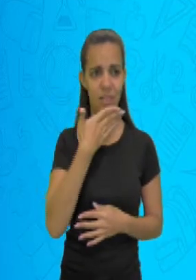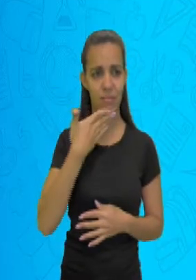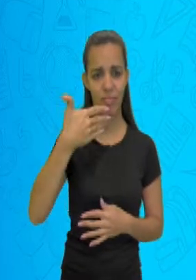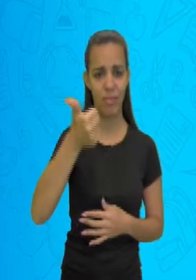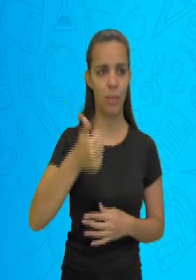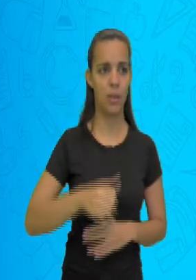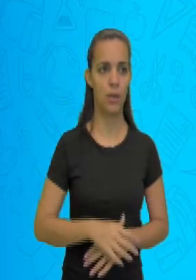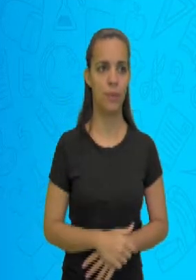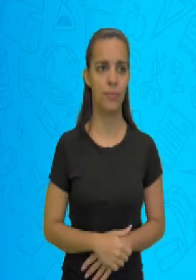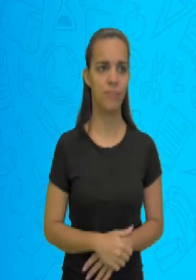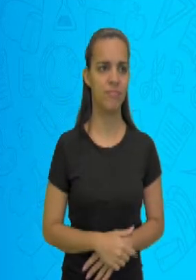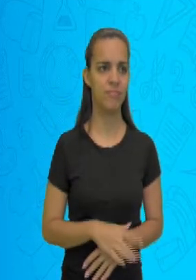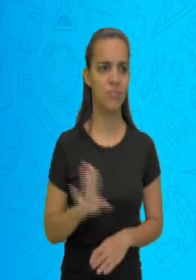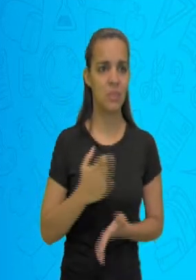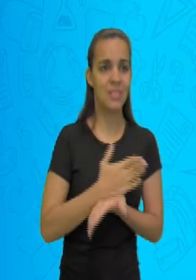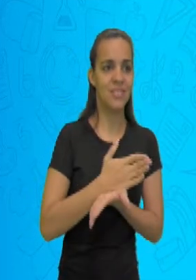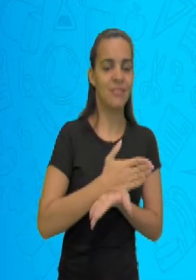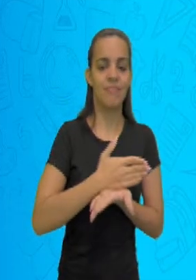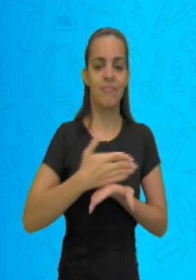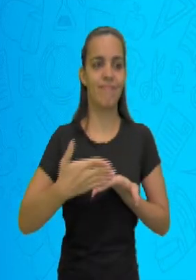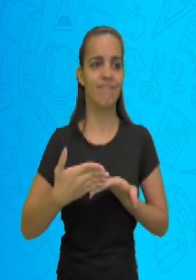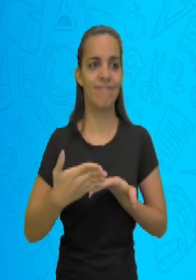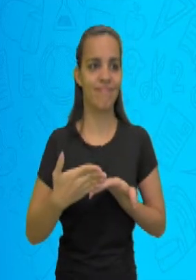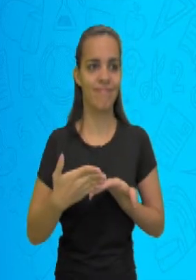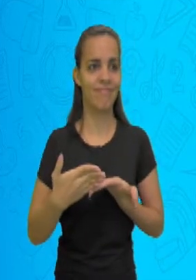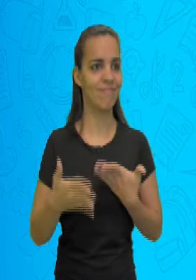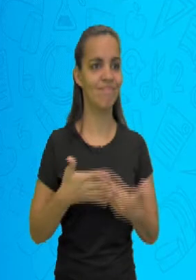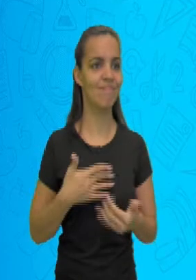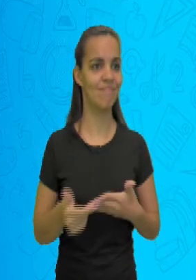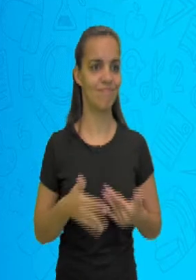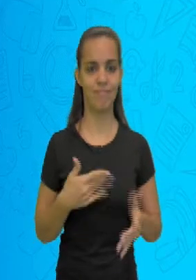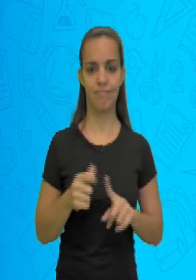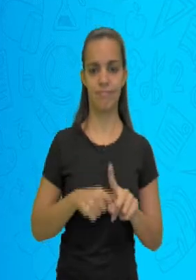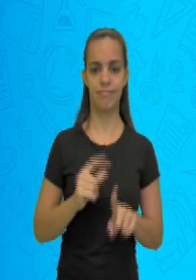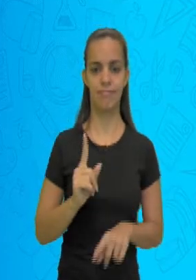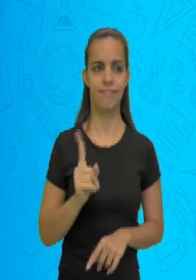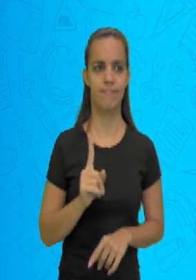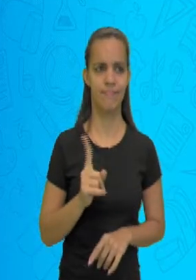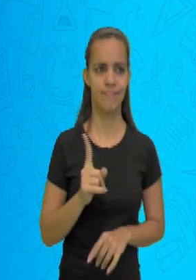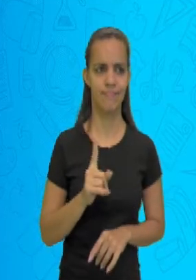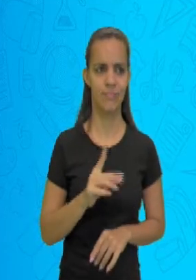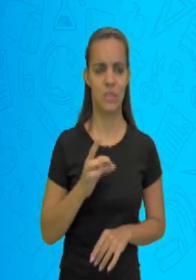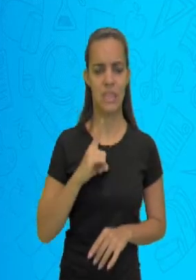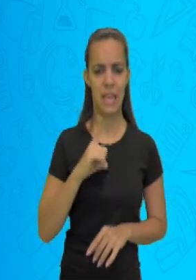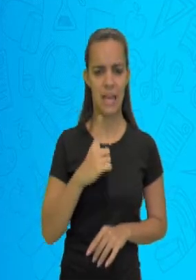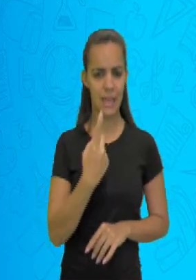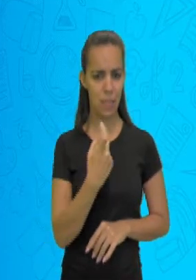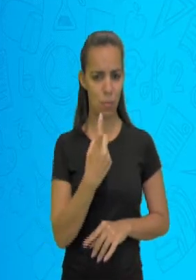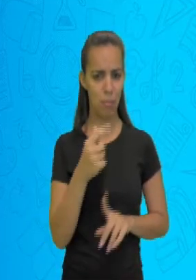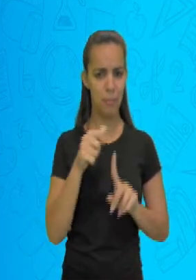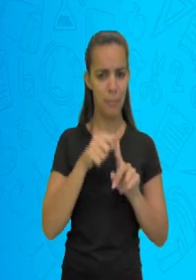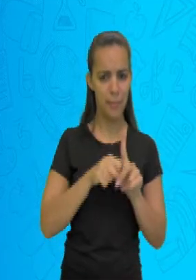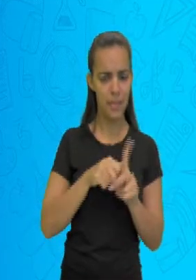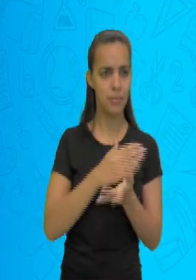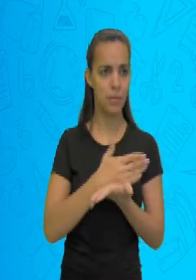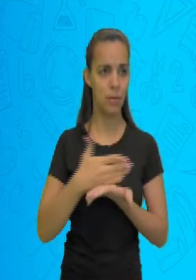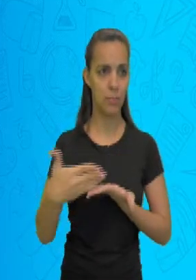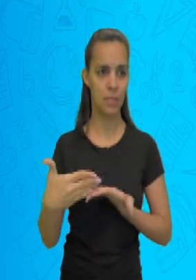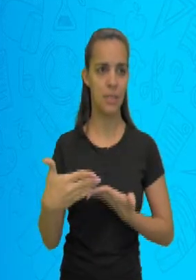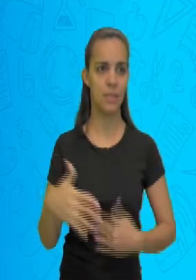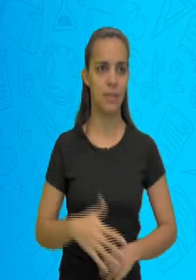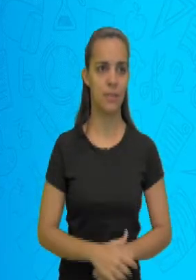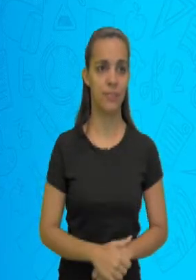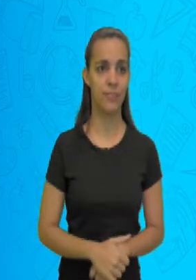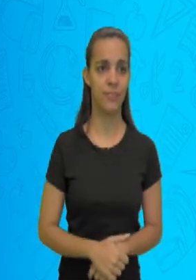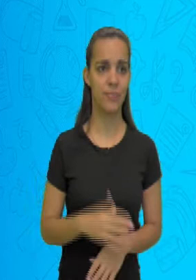sequência. A gente não começa o ano em qualquer mês. Ele tem um mês para começar. Então, nós começamos